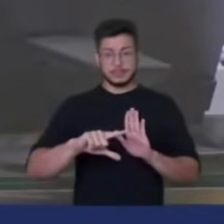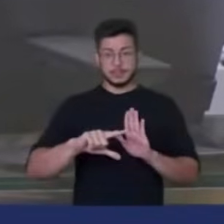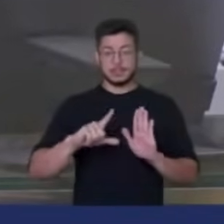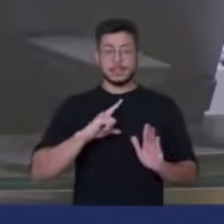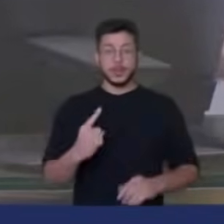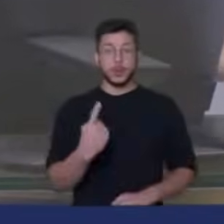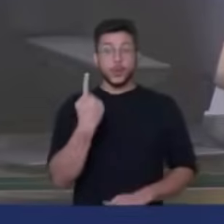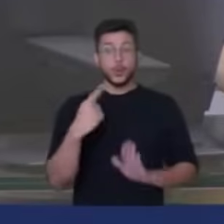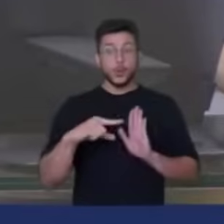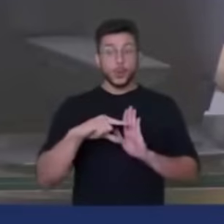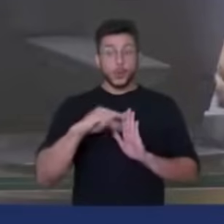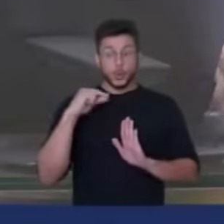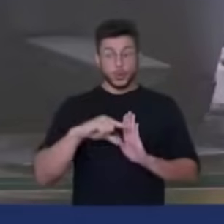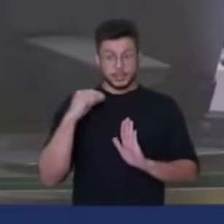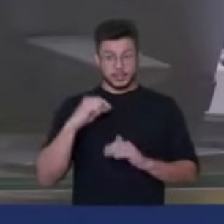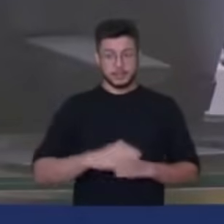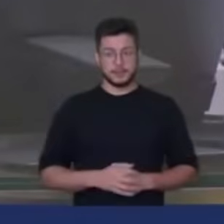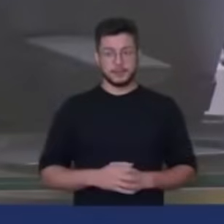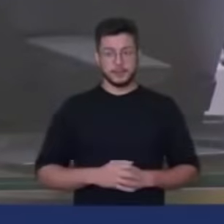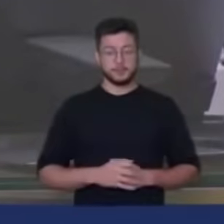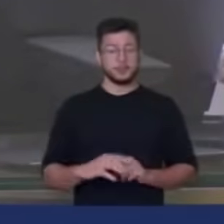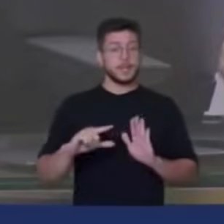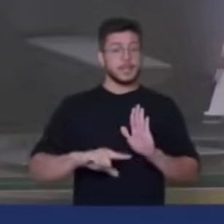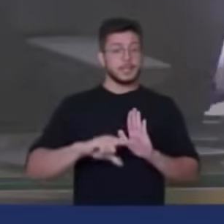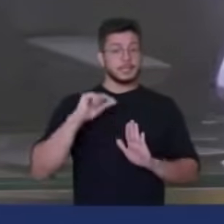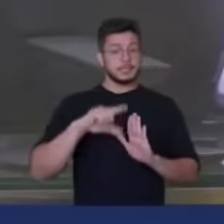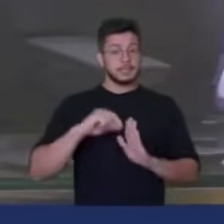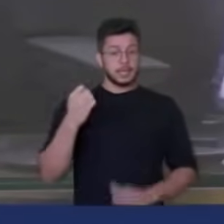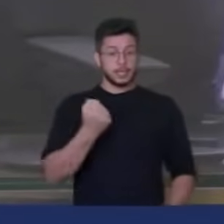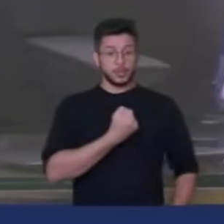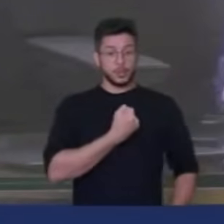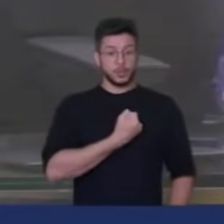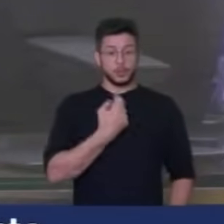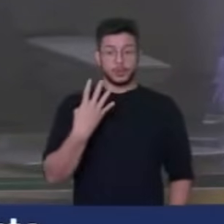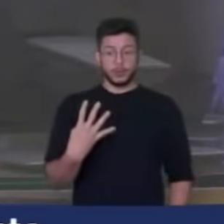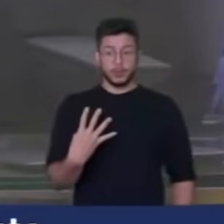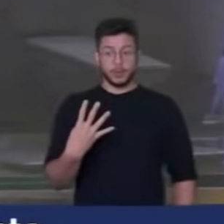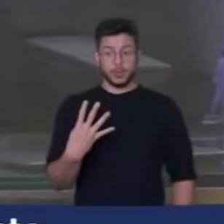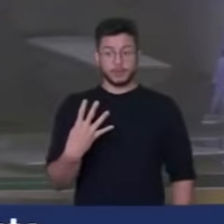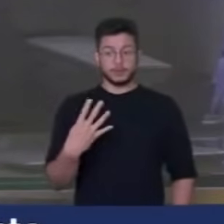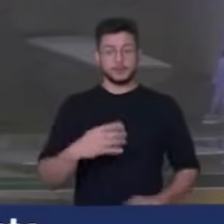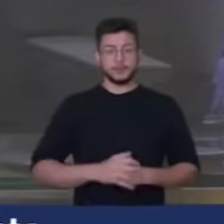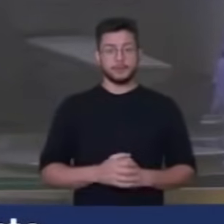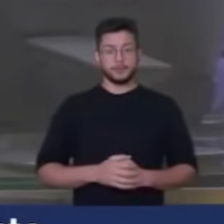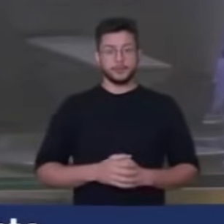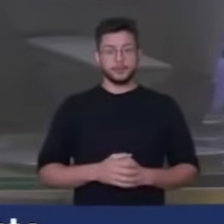o destaque. Destaque de bancada número 4. Requer nos termos o artigo 161,